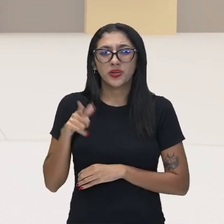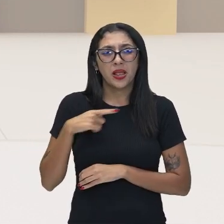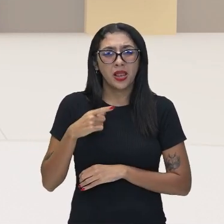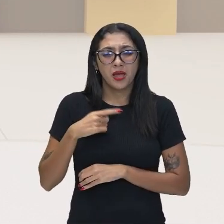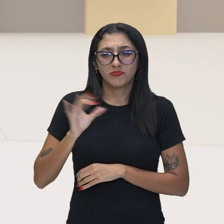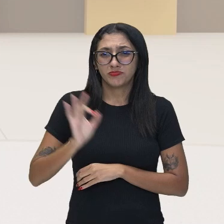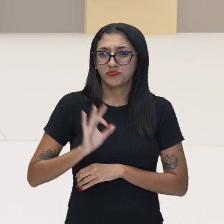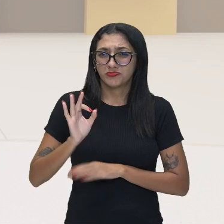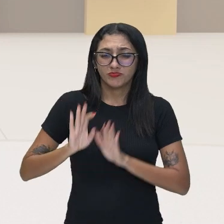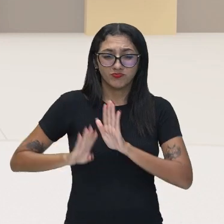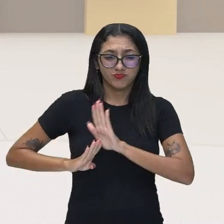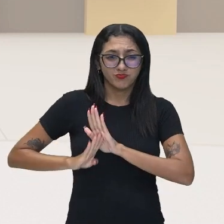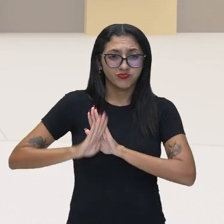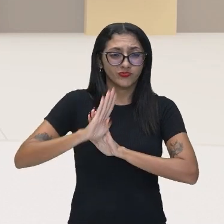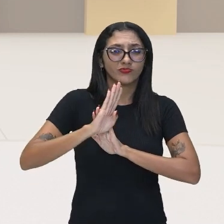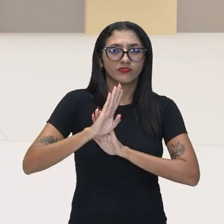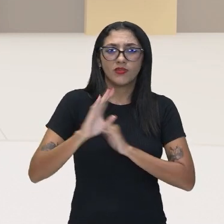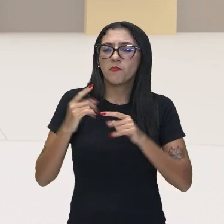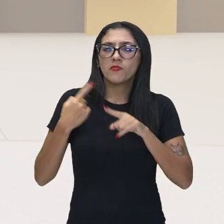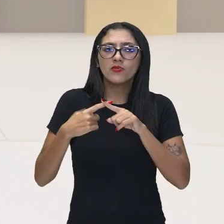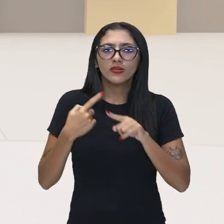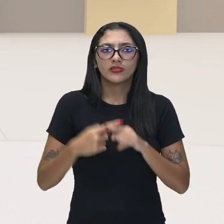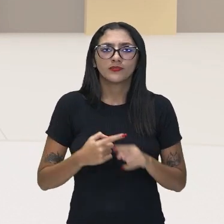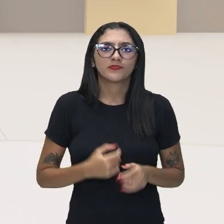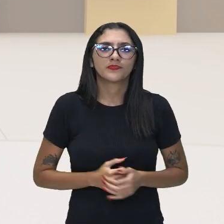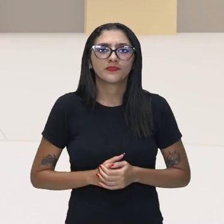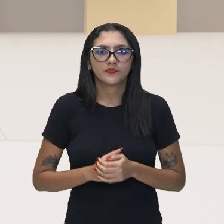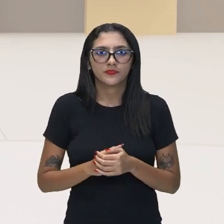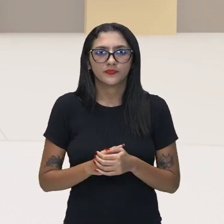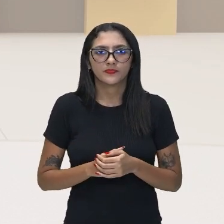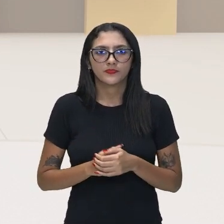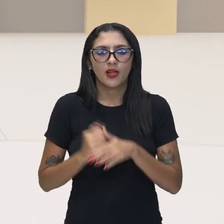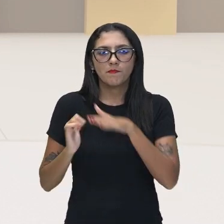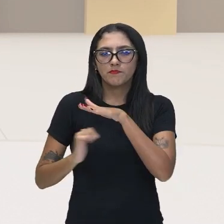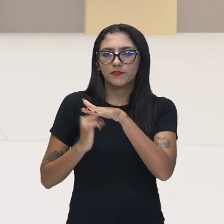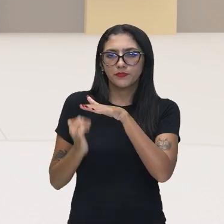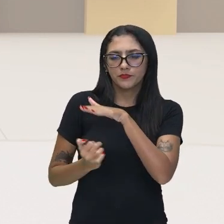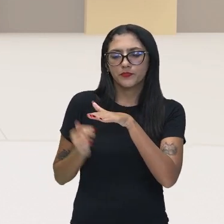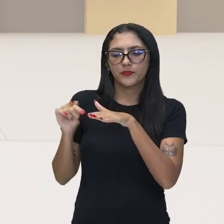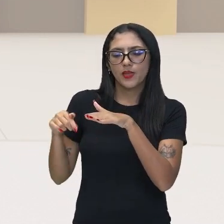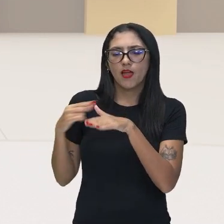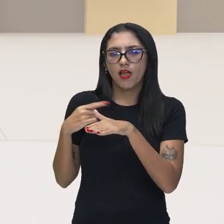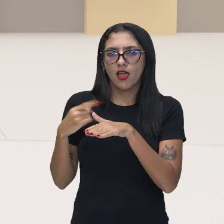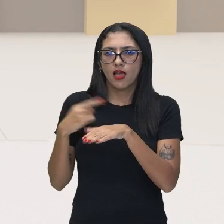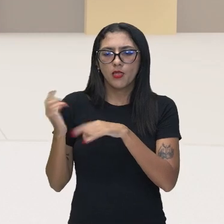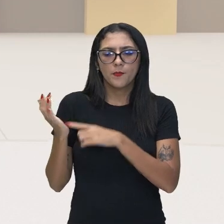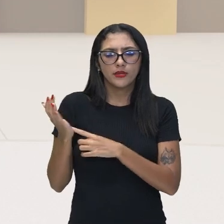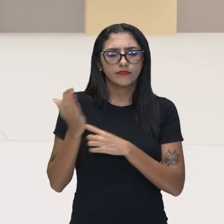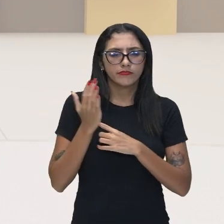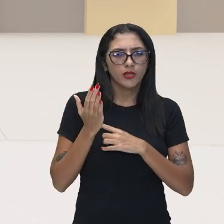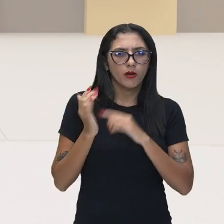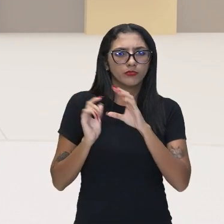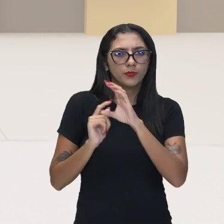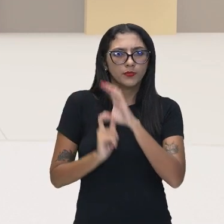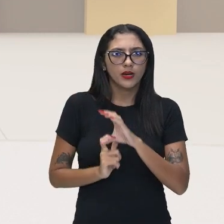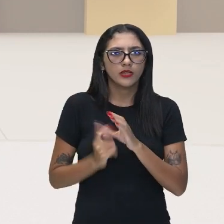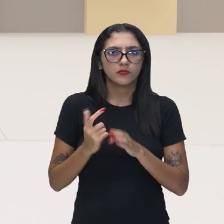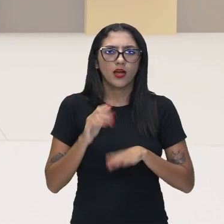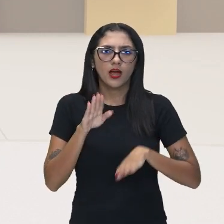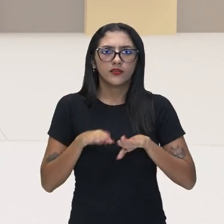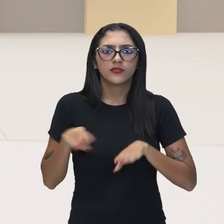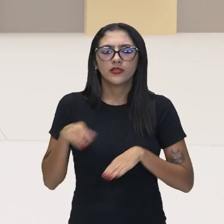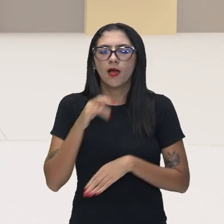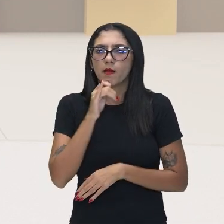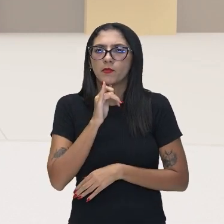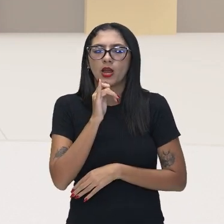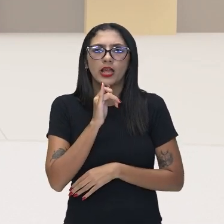elevados, justamente porque a empresa, né, que está oferecendo esses serviços, ele tem, de repente, poucas